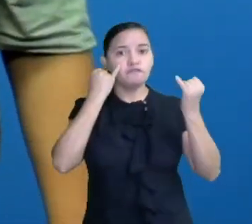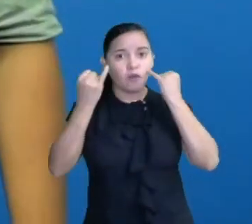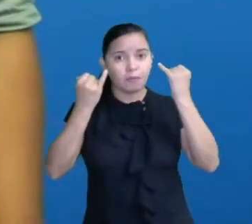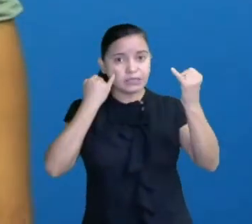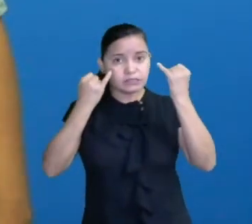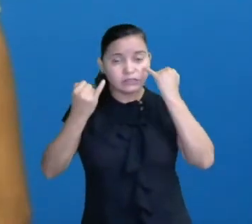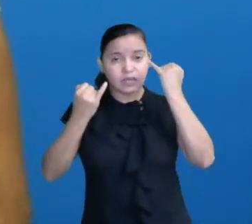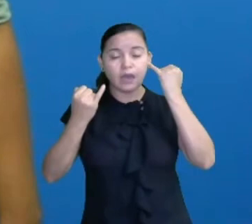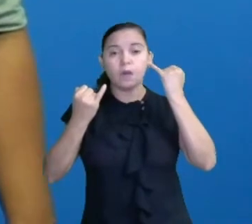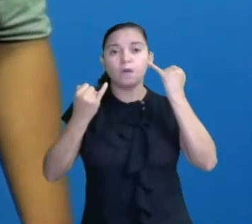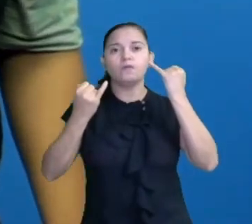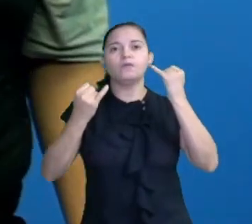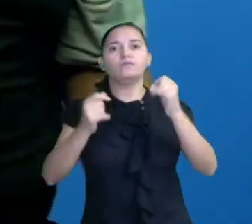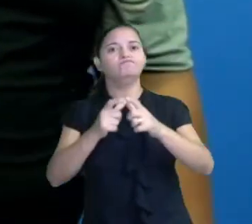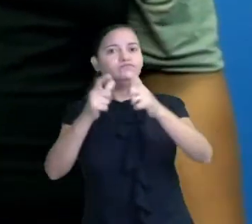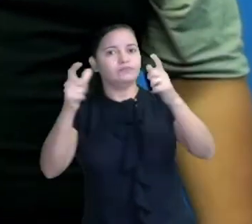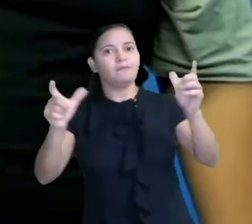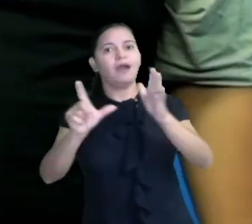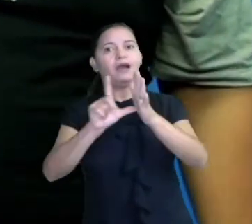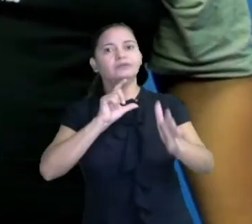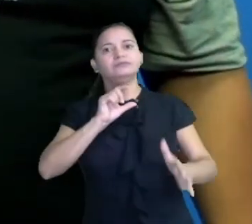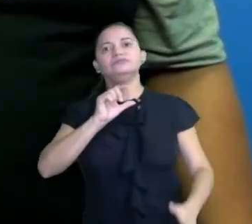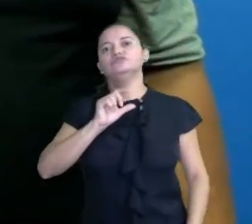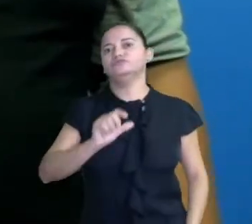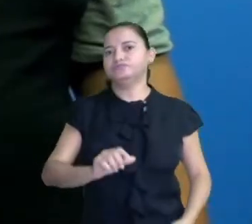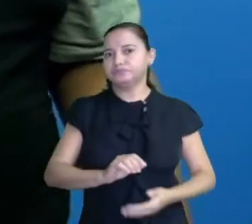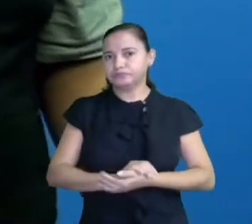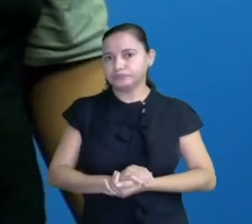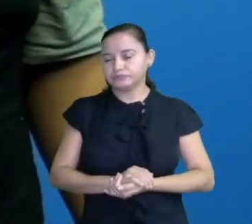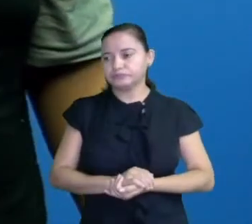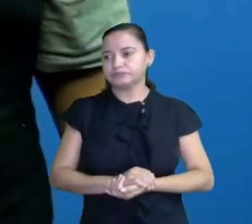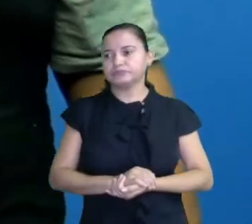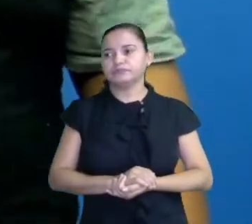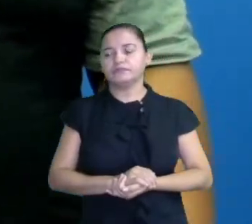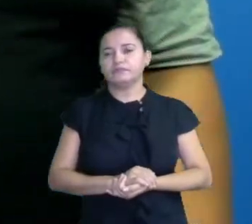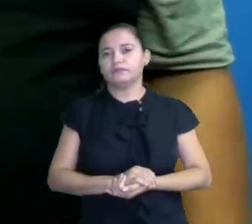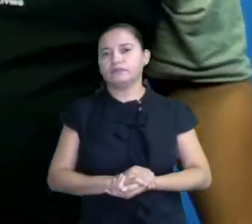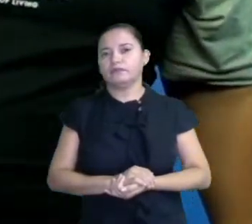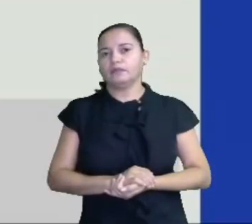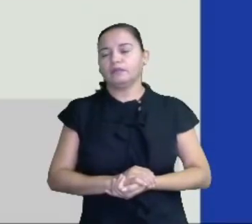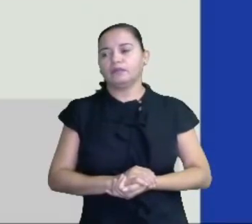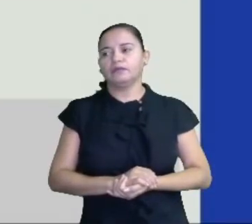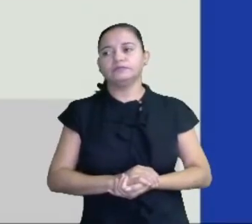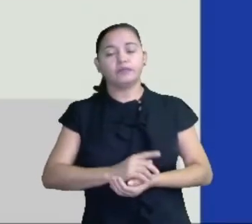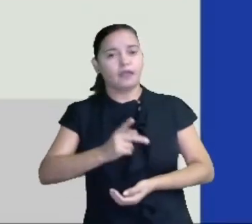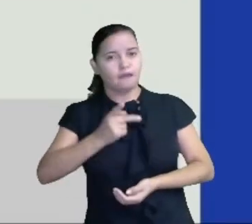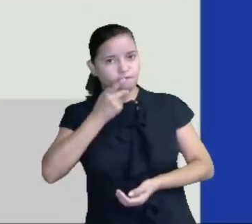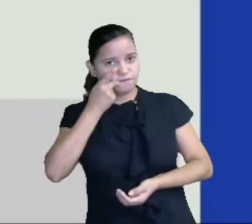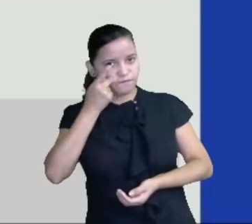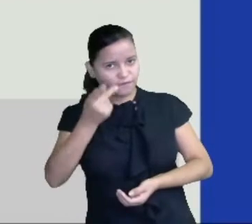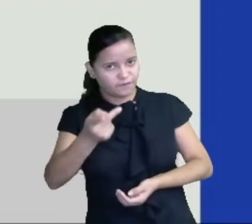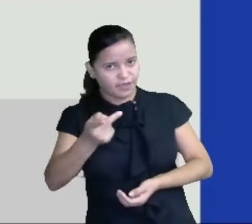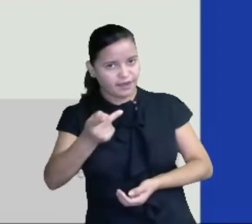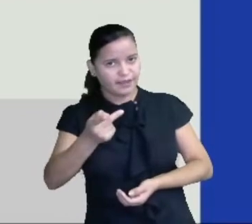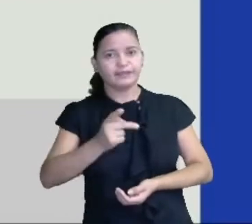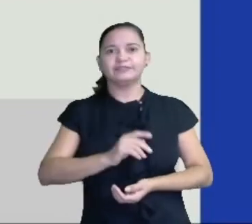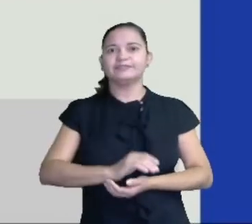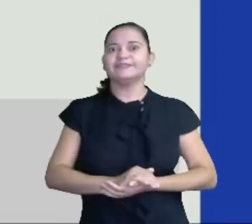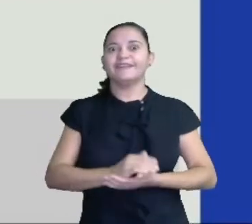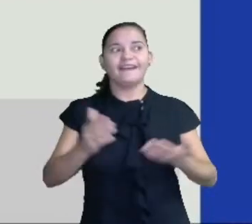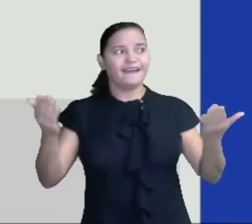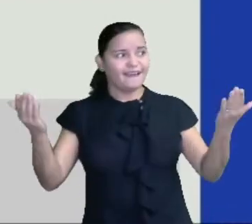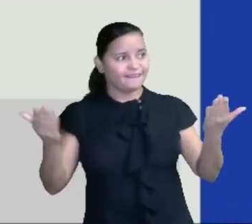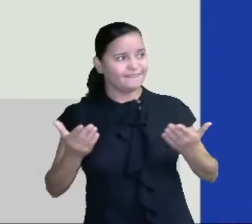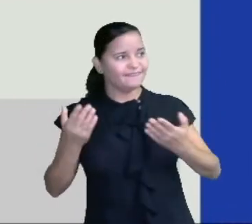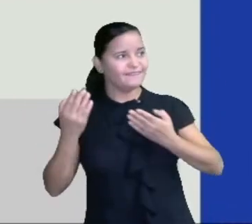explícita. Certo? Vamos lá? E, falando dela, já temos ela aqui no nosso slide.